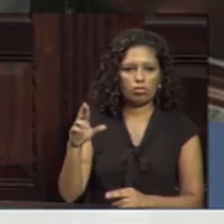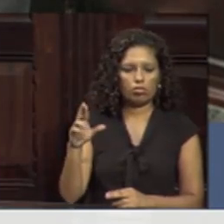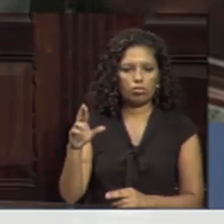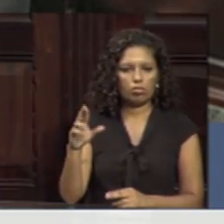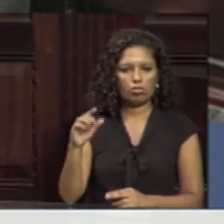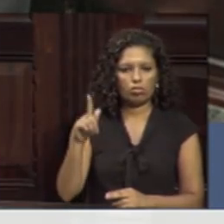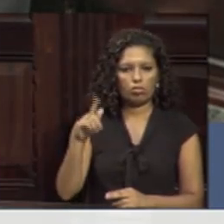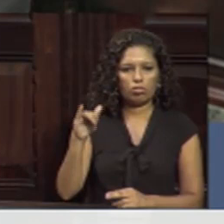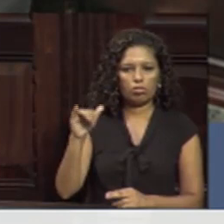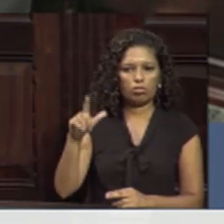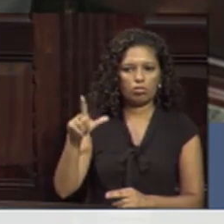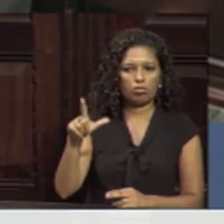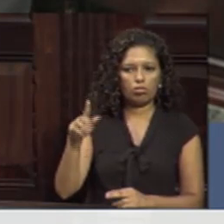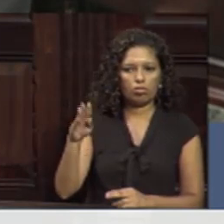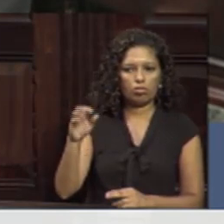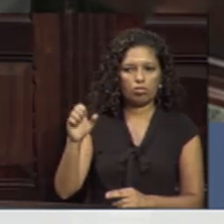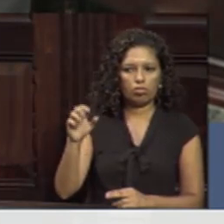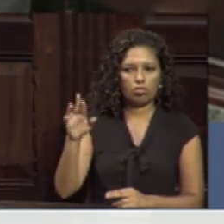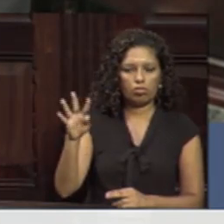Gilberto,